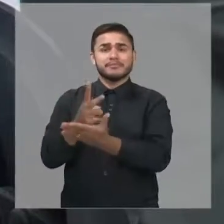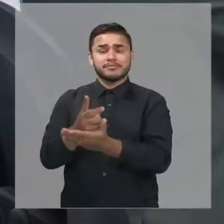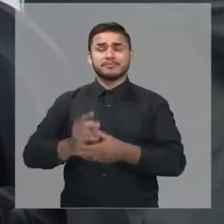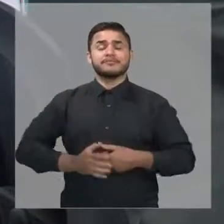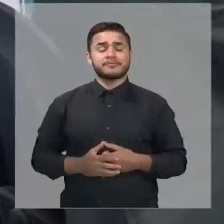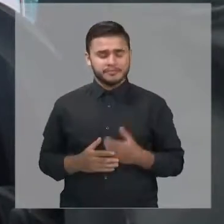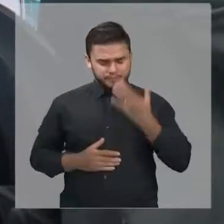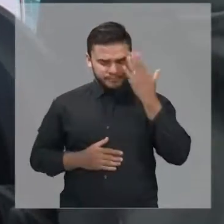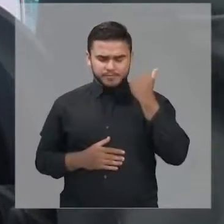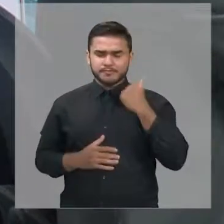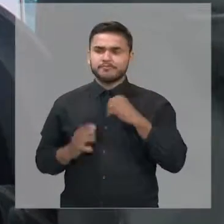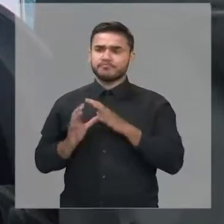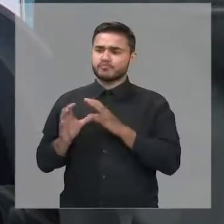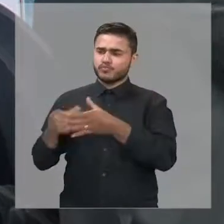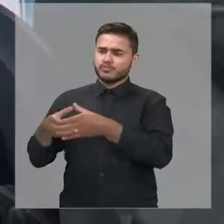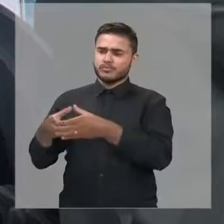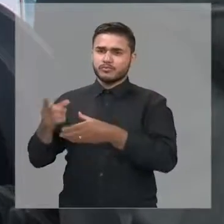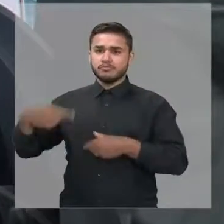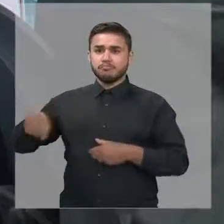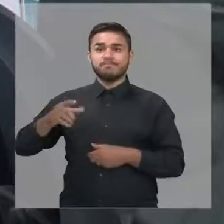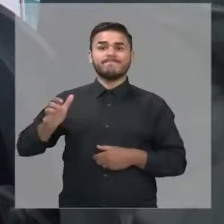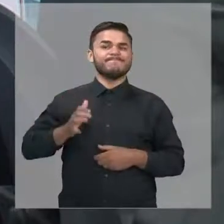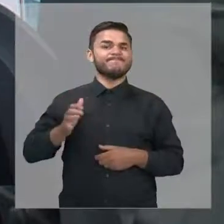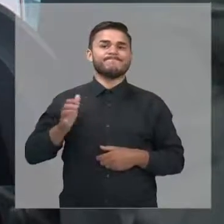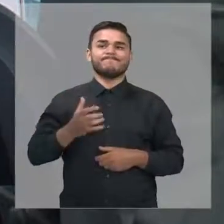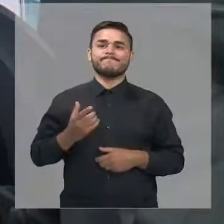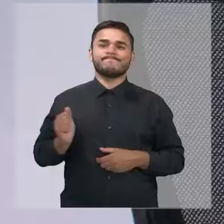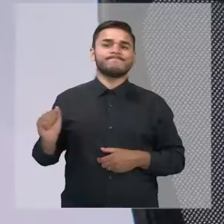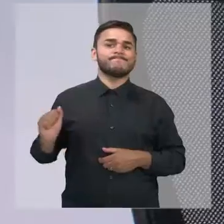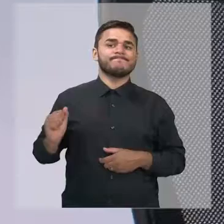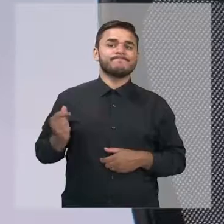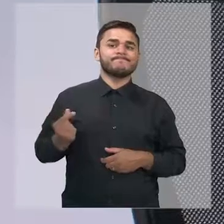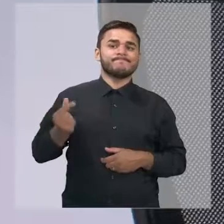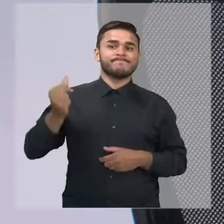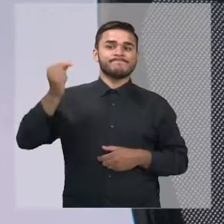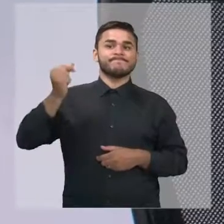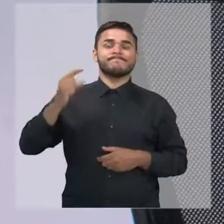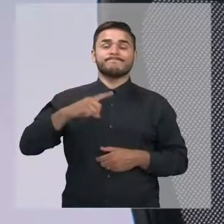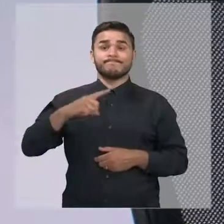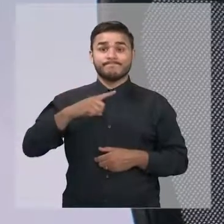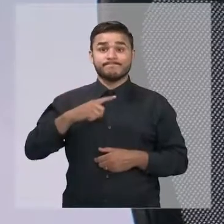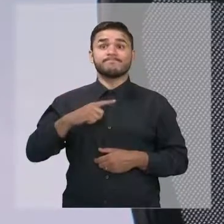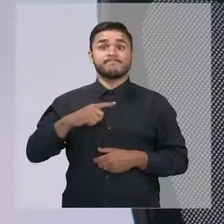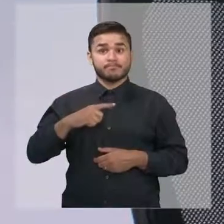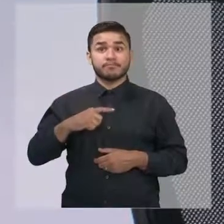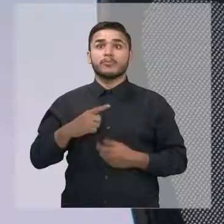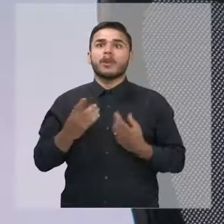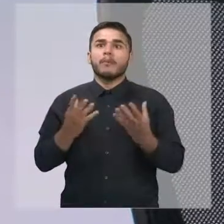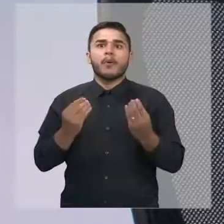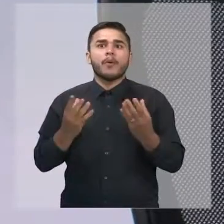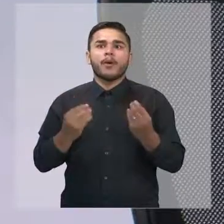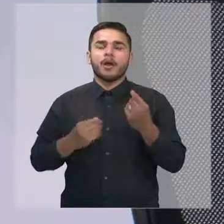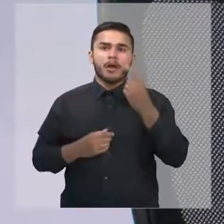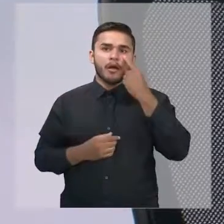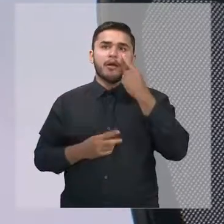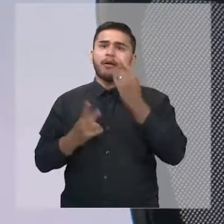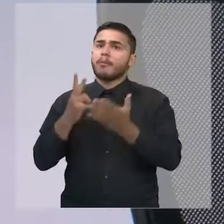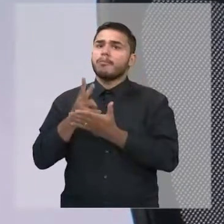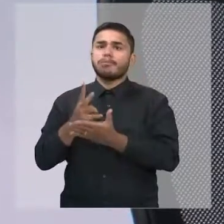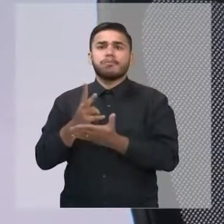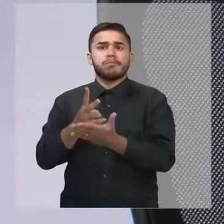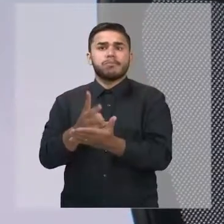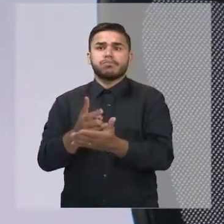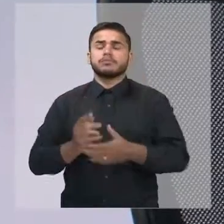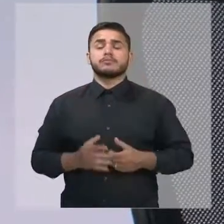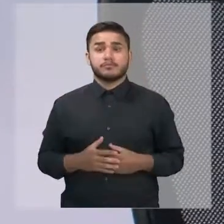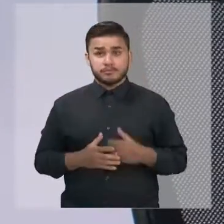demais, ela vem se consolidando. Quer dizer, o que nós temos na fala dele é o que o marginal, né, hoje apresenta com esse grau de violência